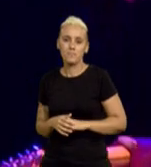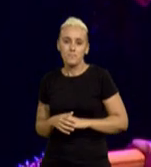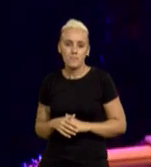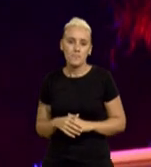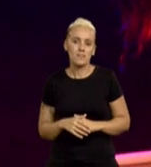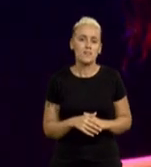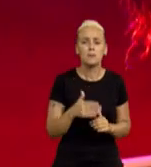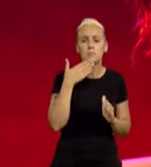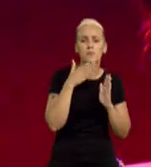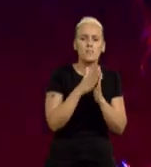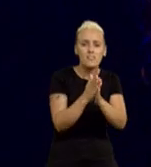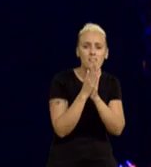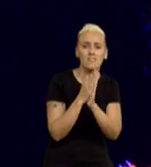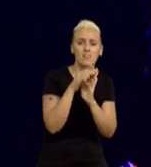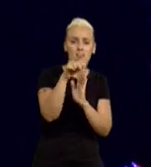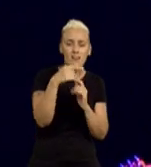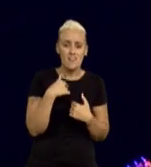blues. Please don't let me go.